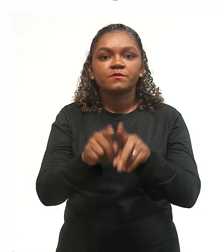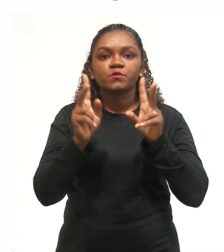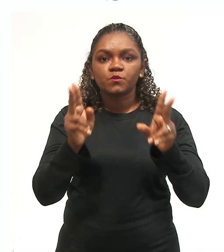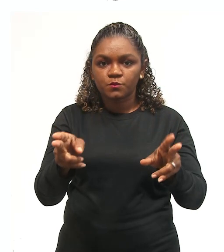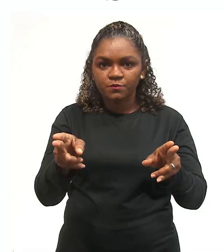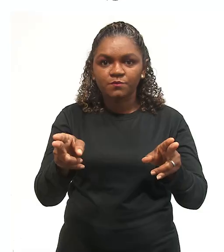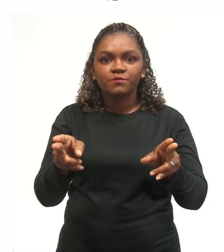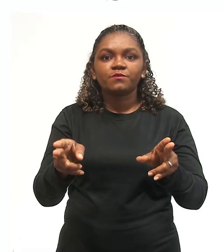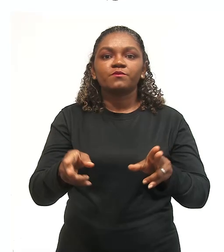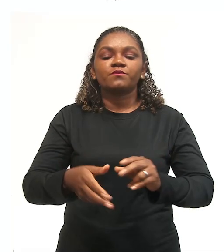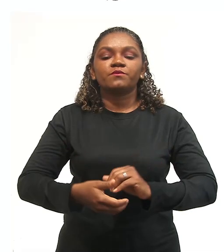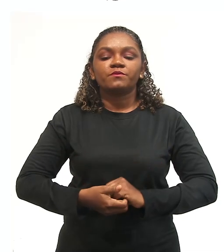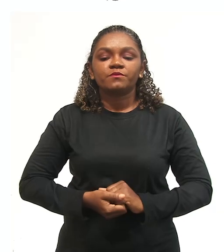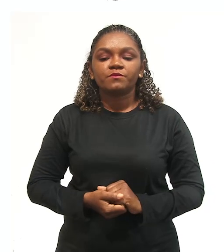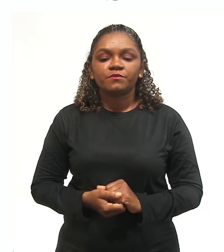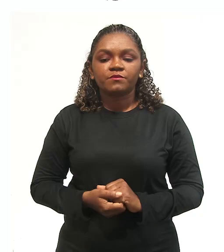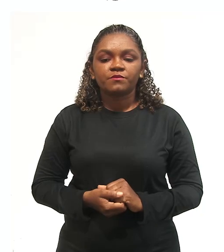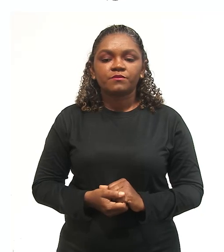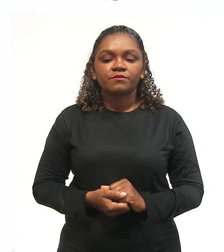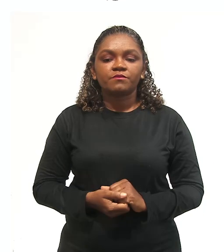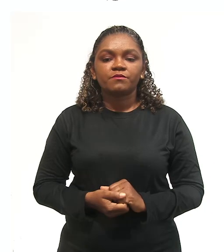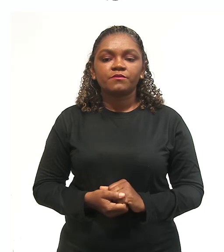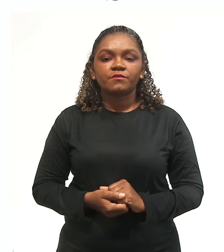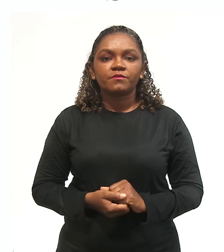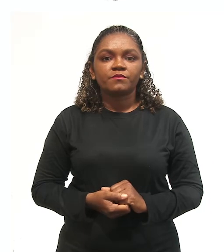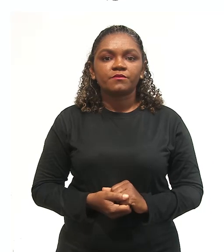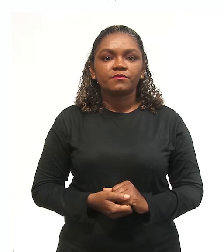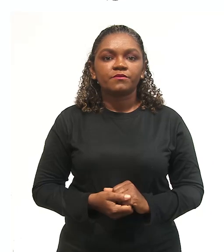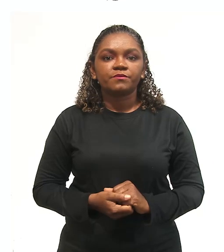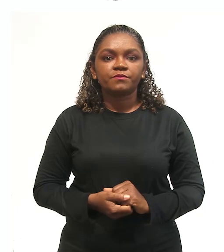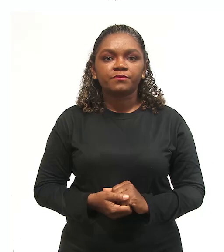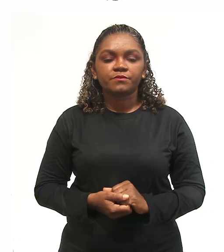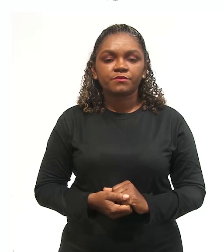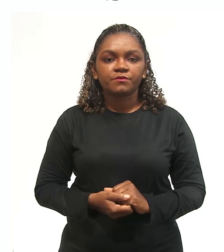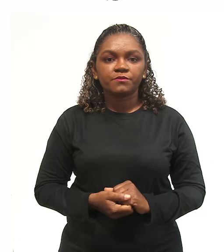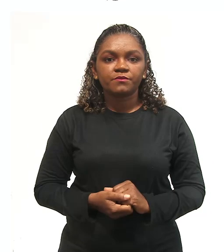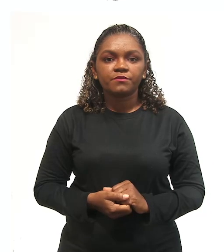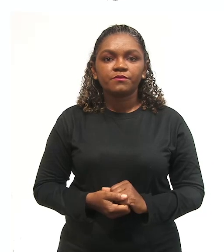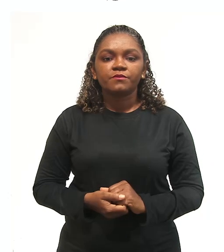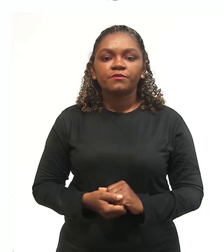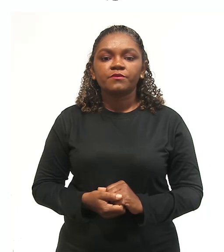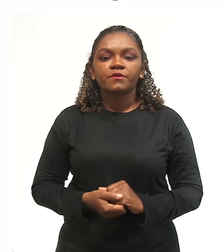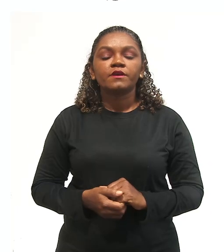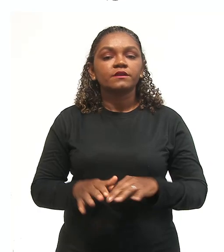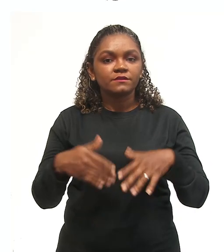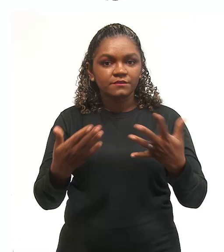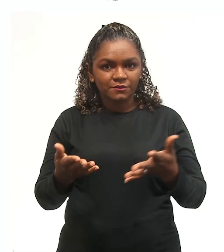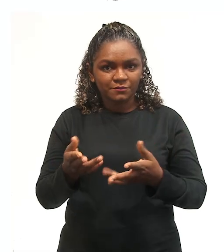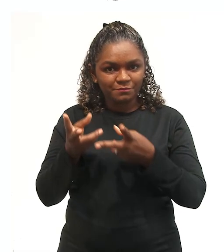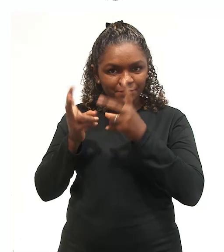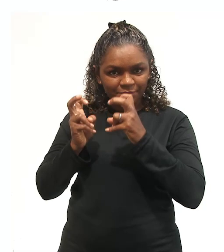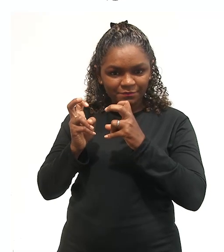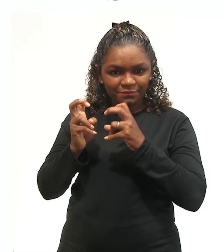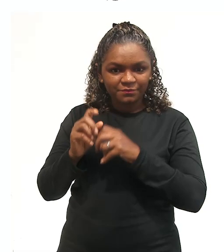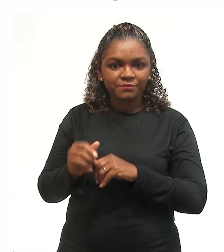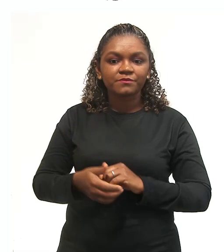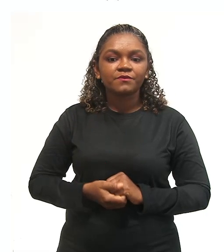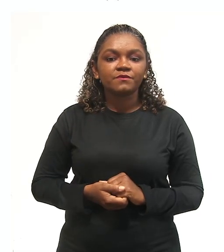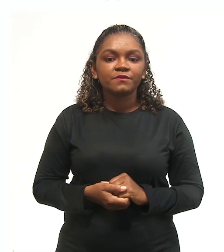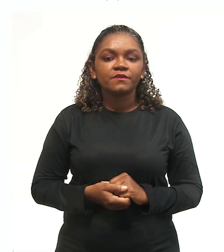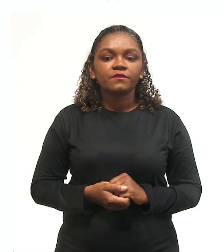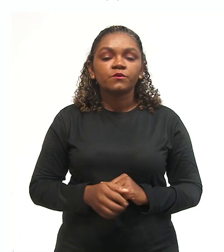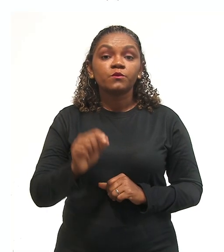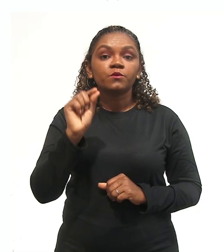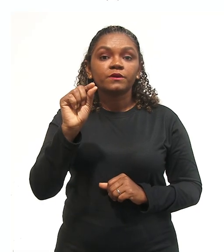nós também temos os 5.000 vezes 0,20, que é igual a 1.000. Então,